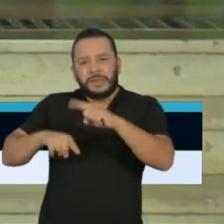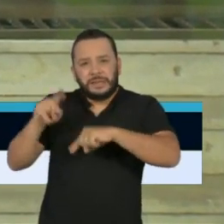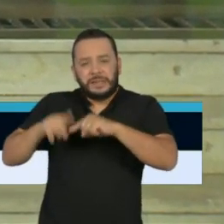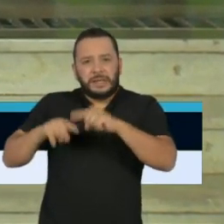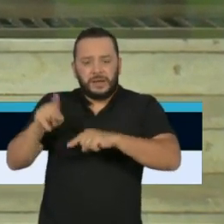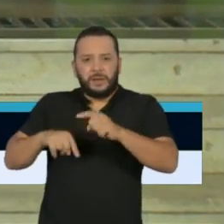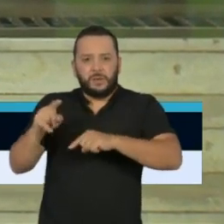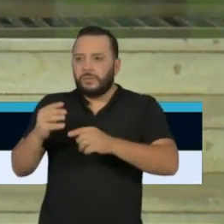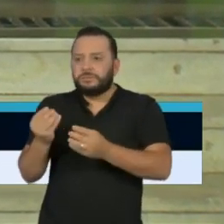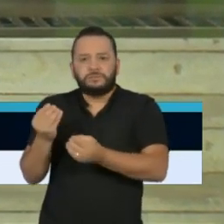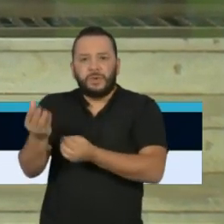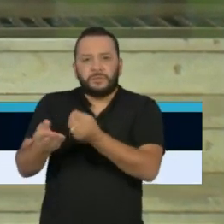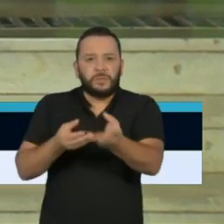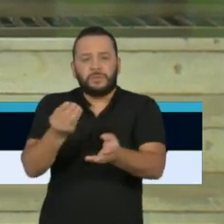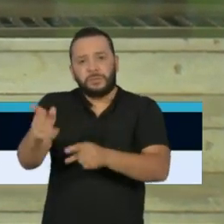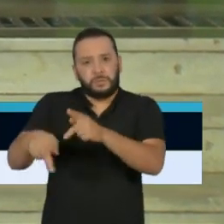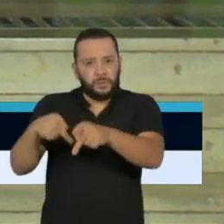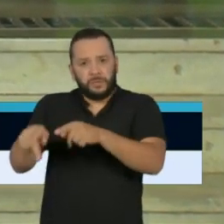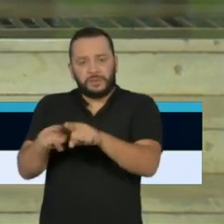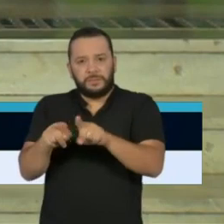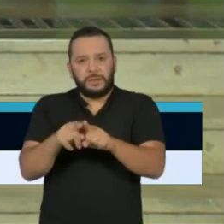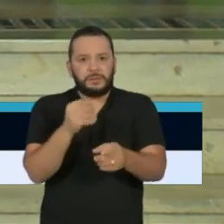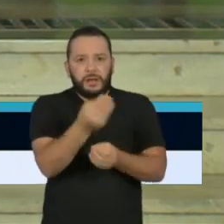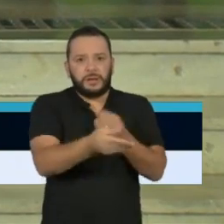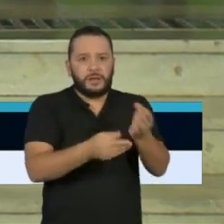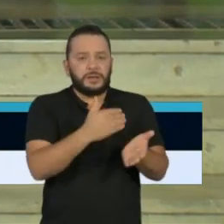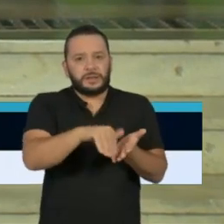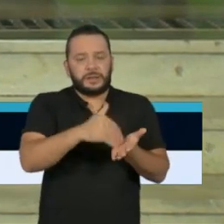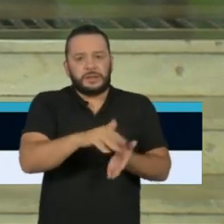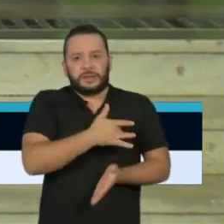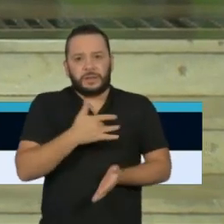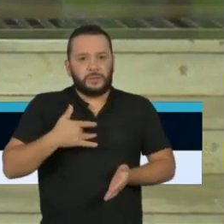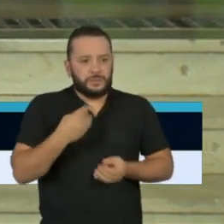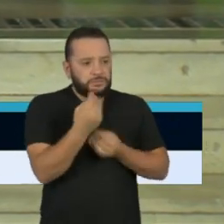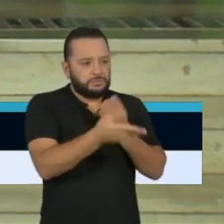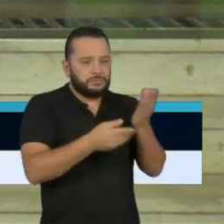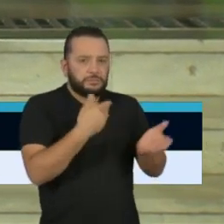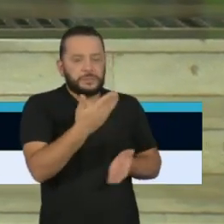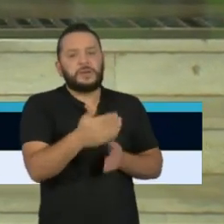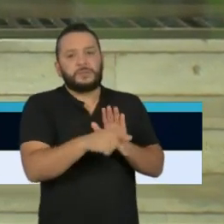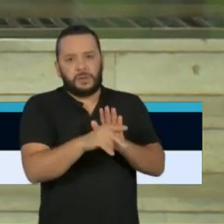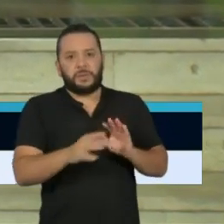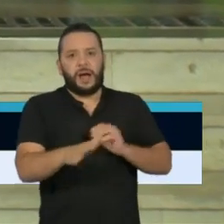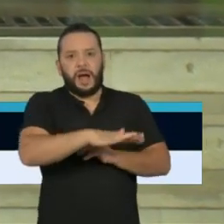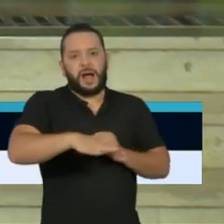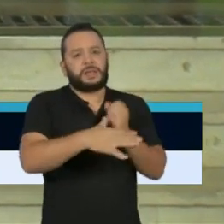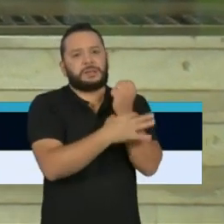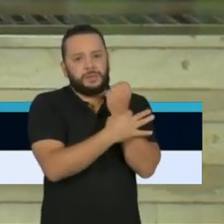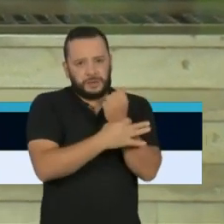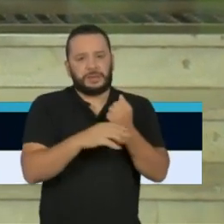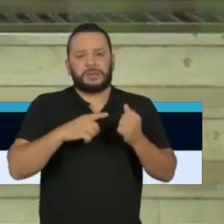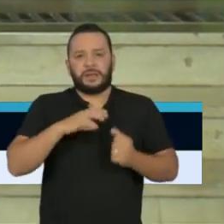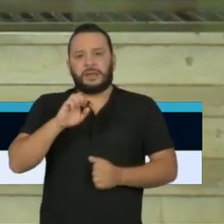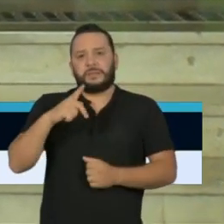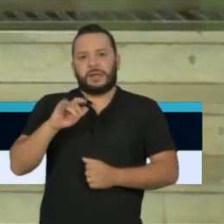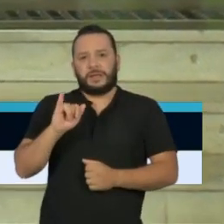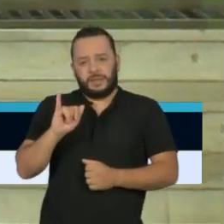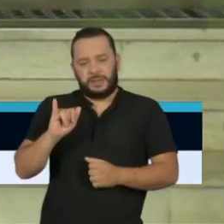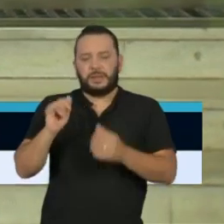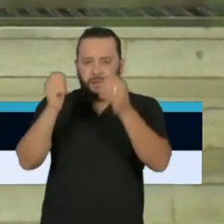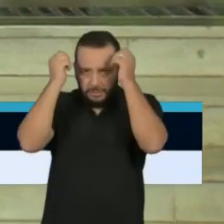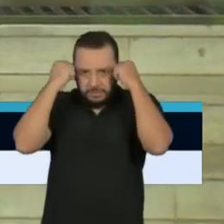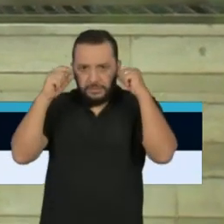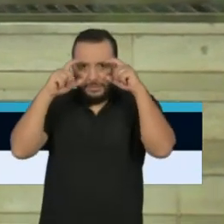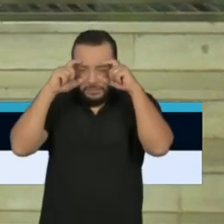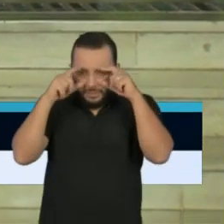à população e chegando à Secretaria da Saúde, à Segurança Pública, a destacar EPIs, alimentos, álcool gel, né?